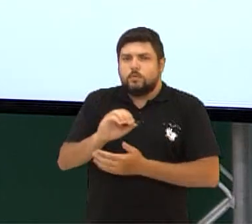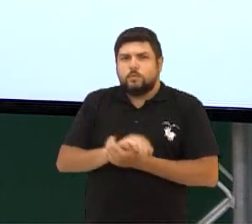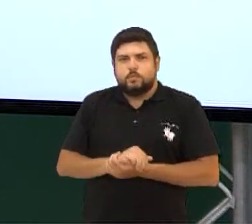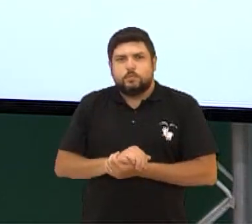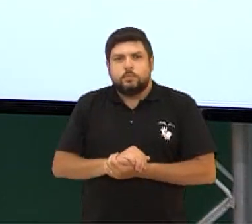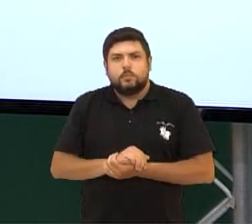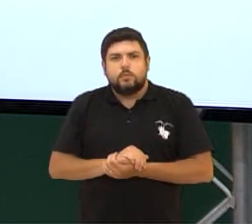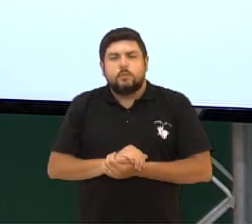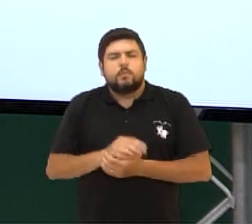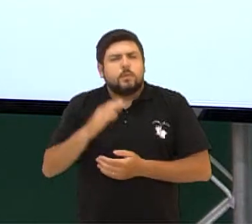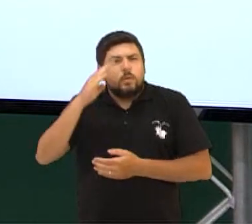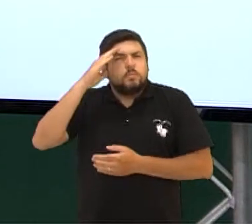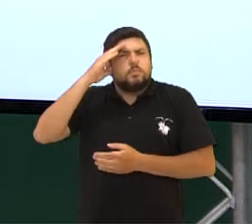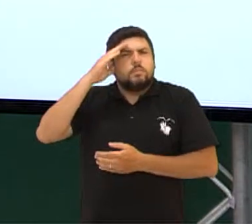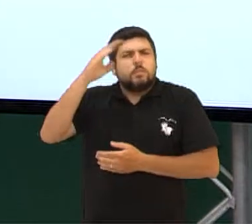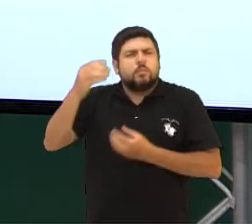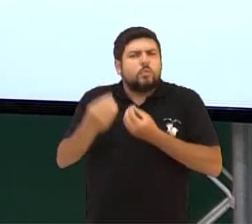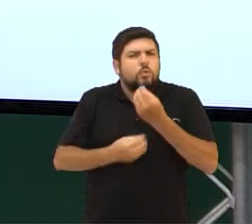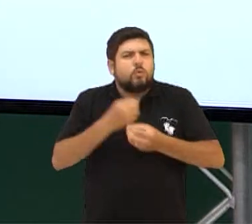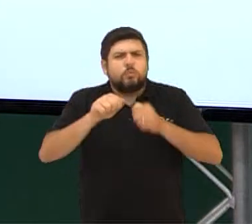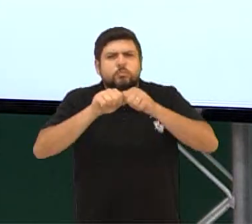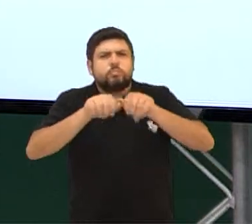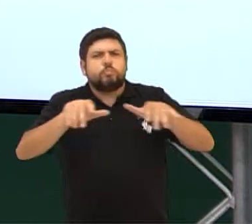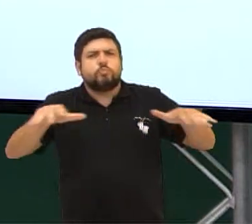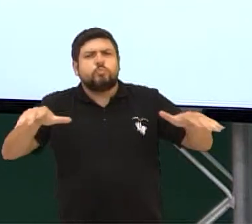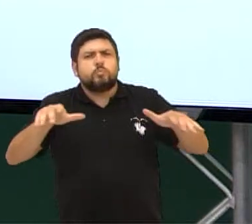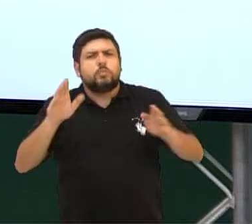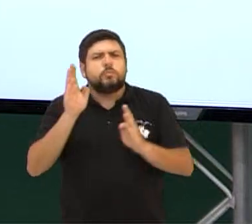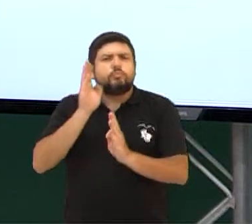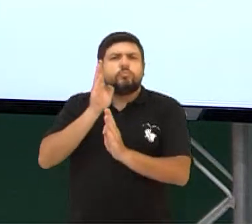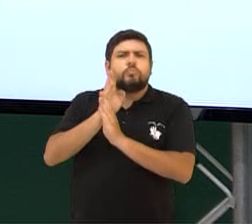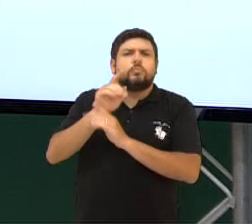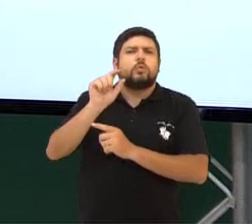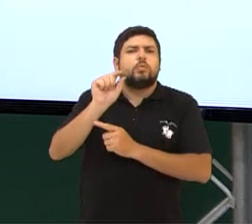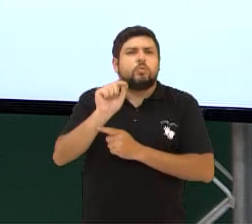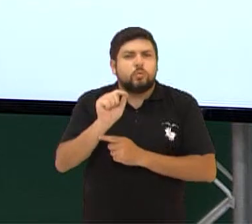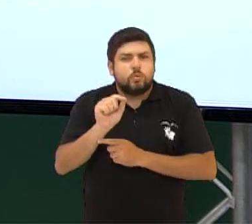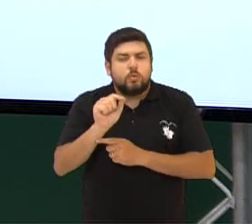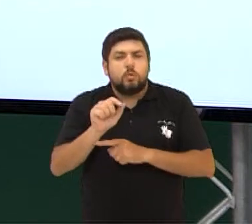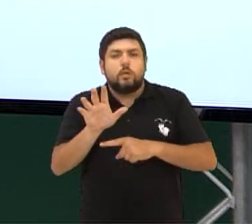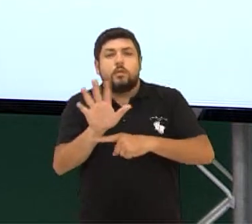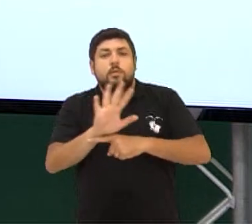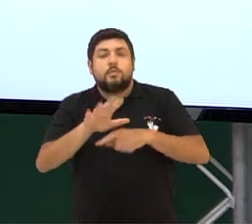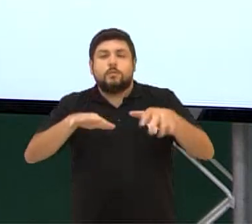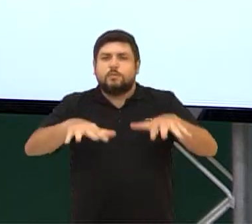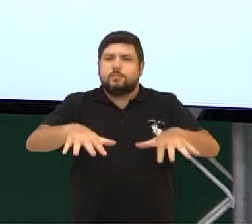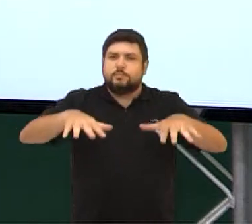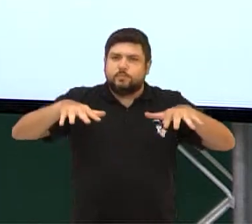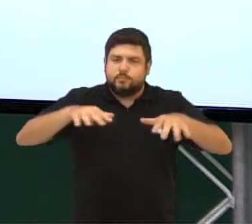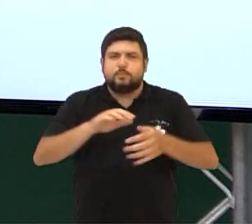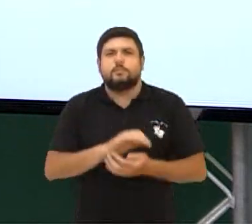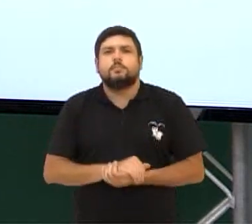dessa reprodução em massa de obras de arte? O principal veículo era o cinema, ok?